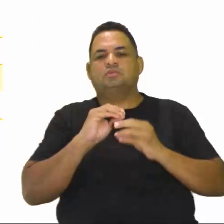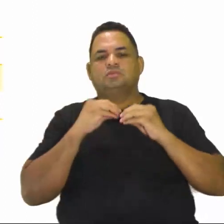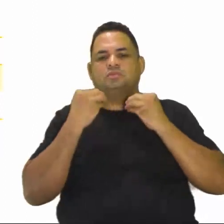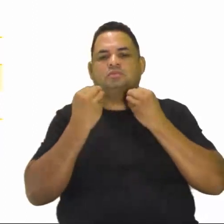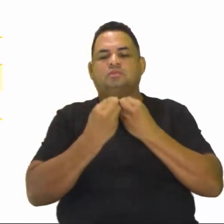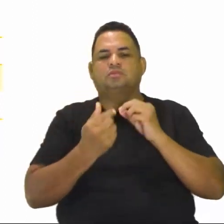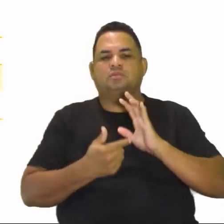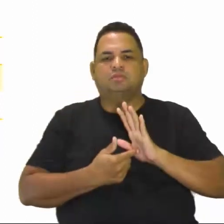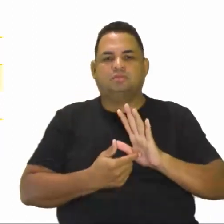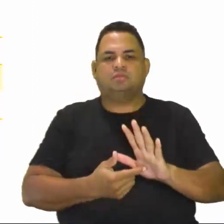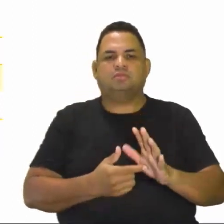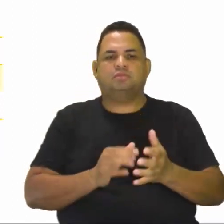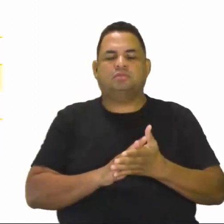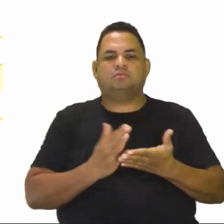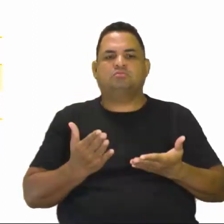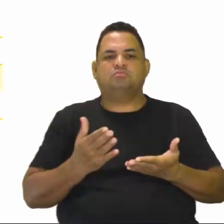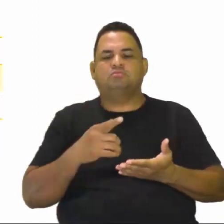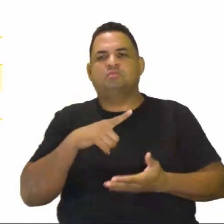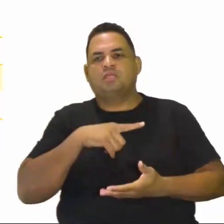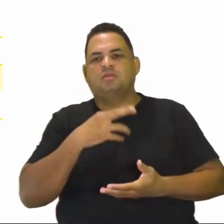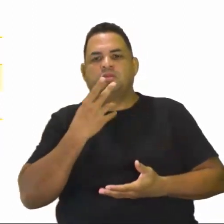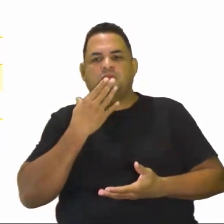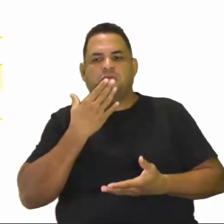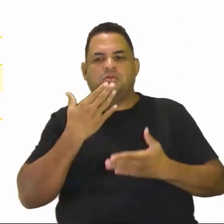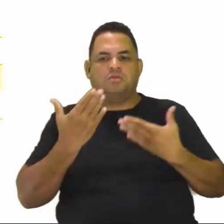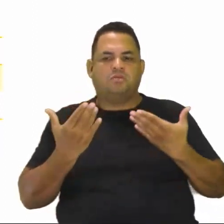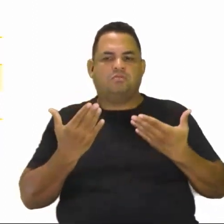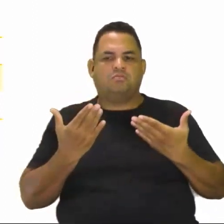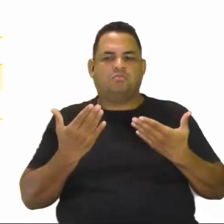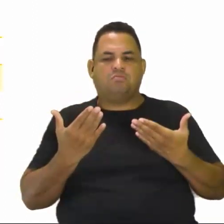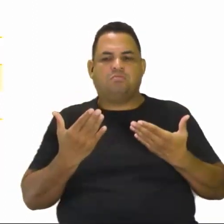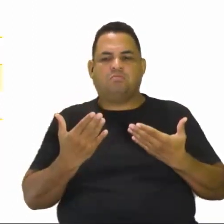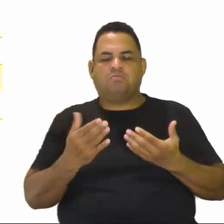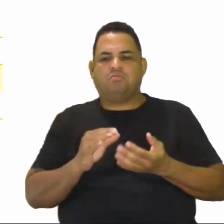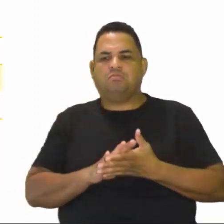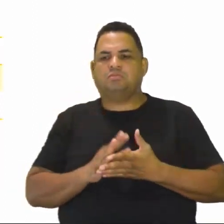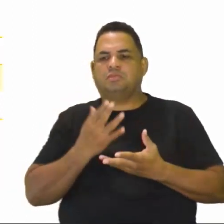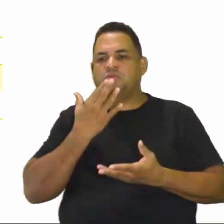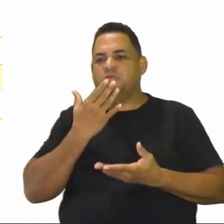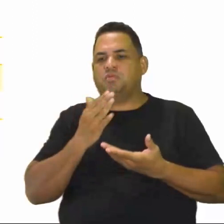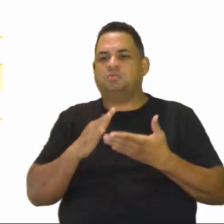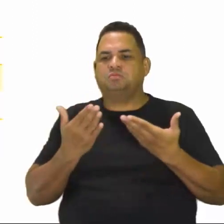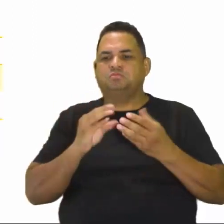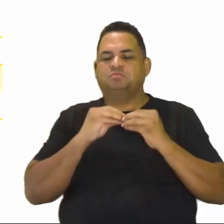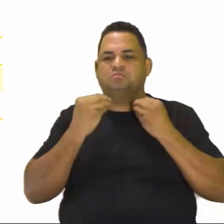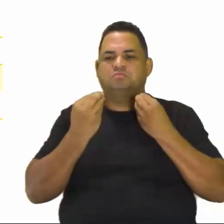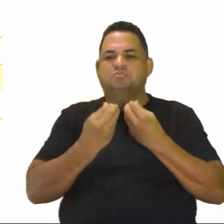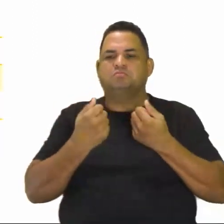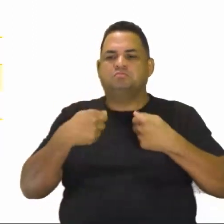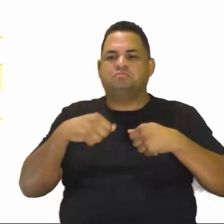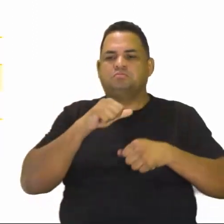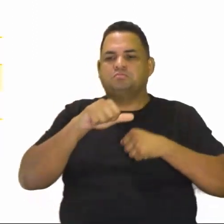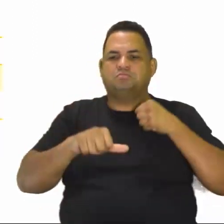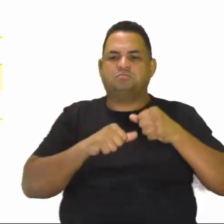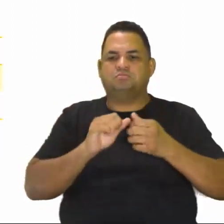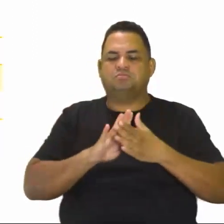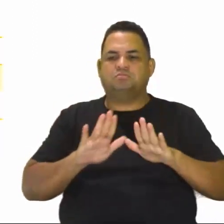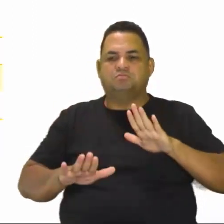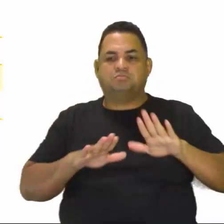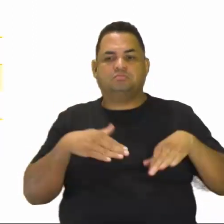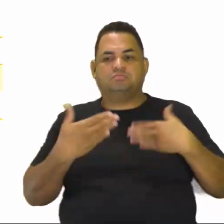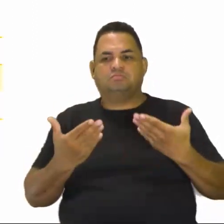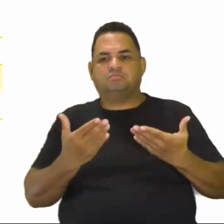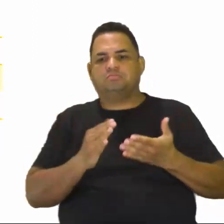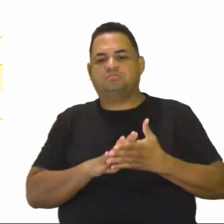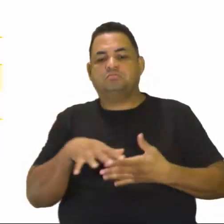que apresentam uma determinada coloração e que essa coloração dessa substância pode mudar de